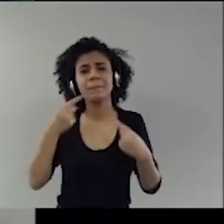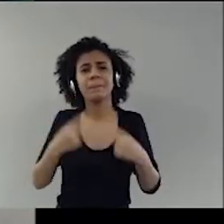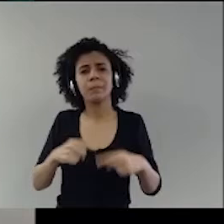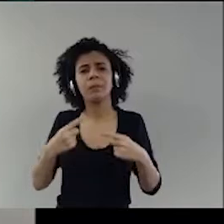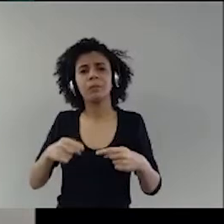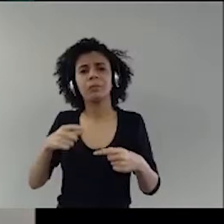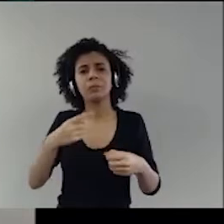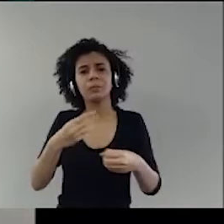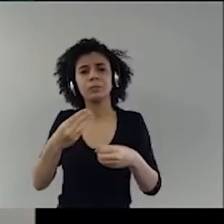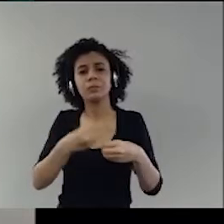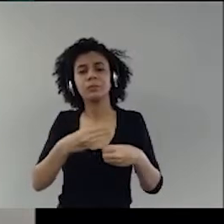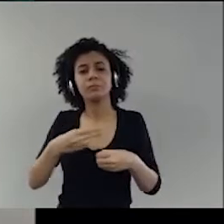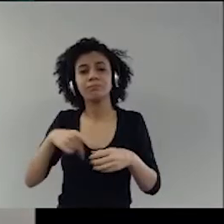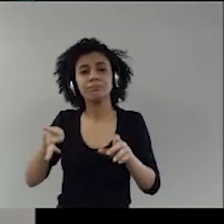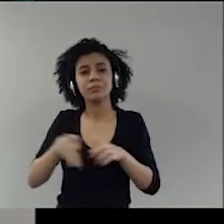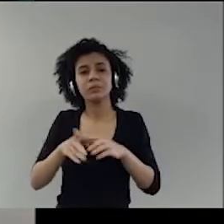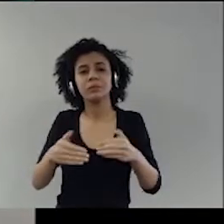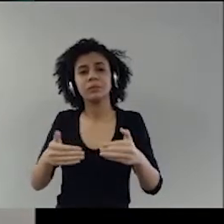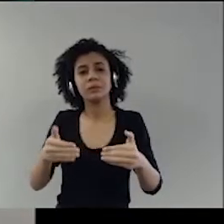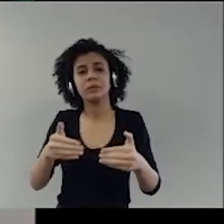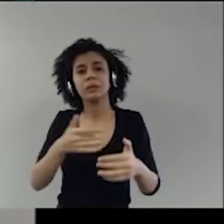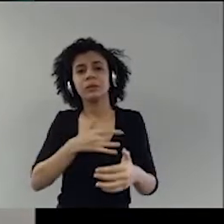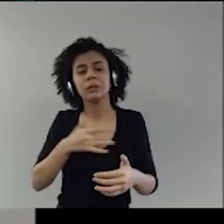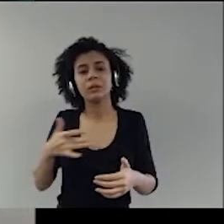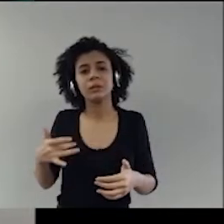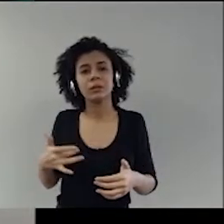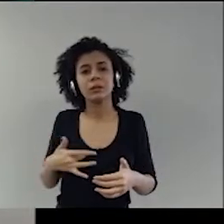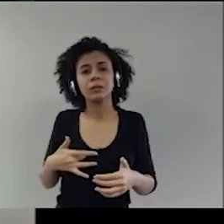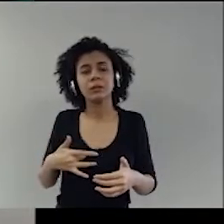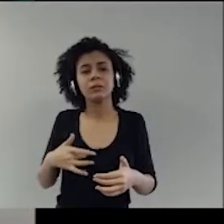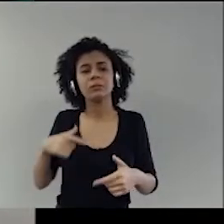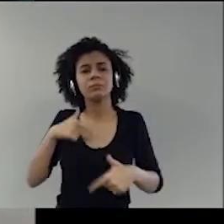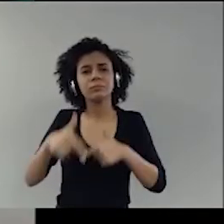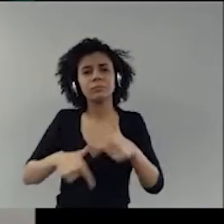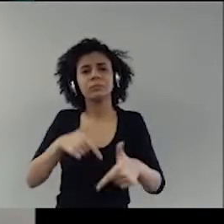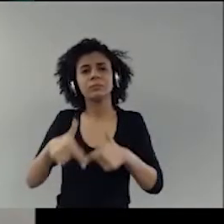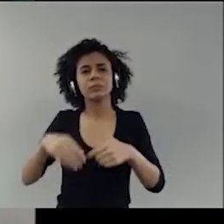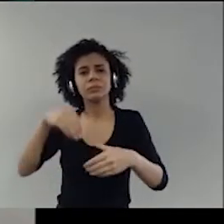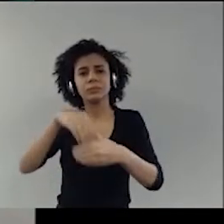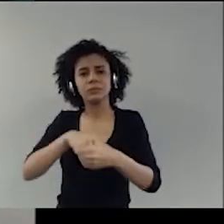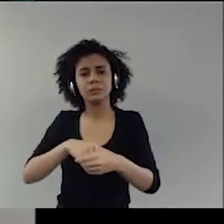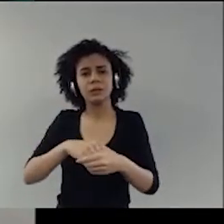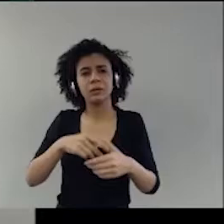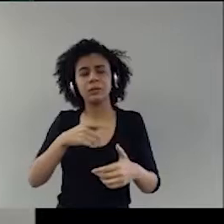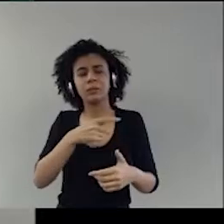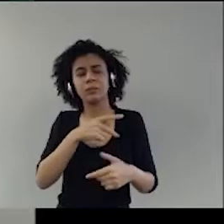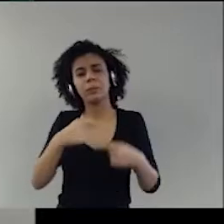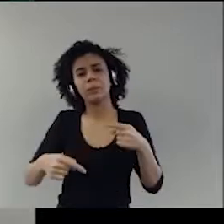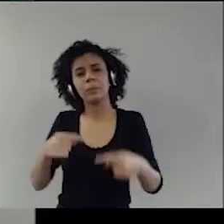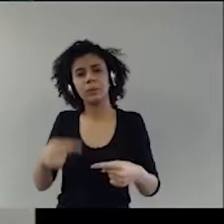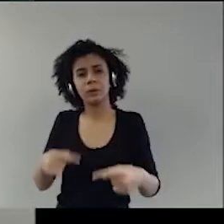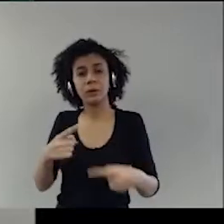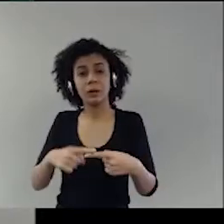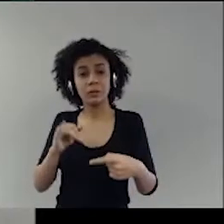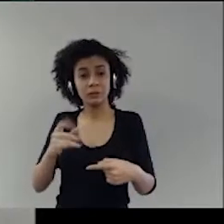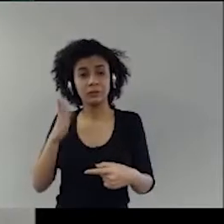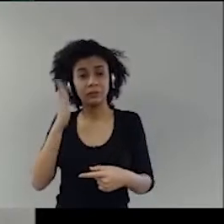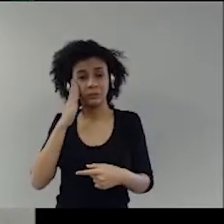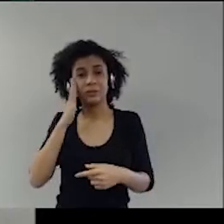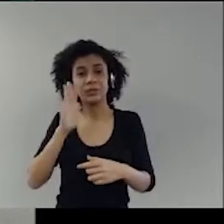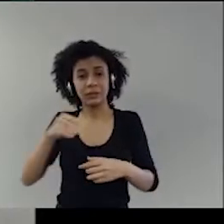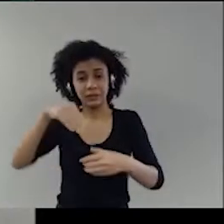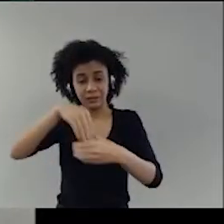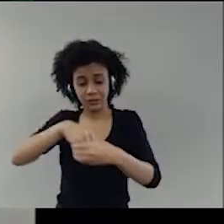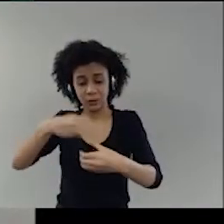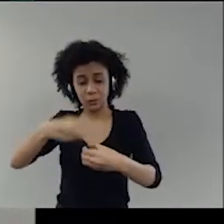provocação do Ministério da Saúde, com vistas a que ele exercitasse um papel de centralizador da política. Porque se é certo que é no